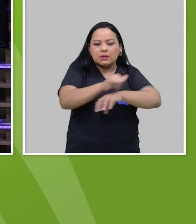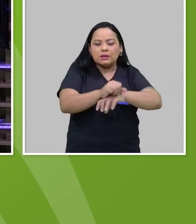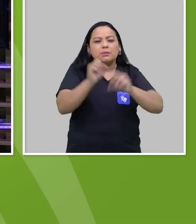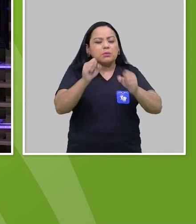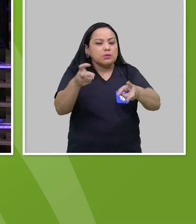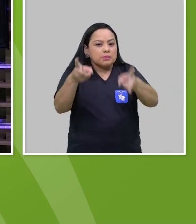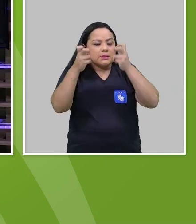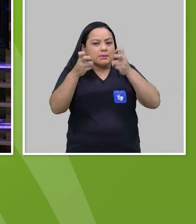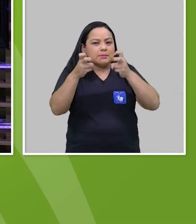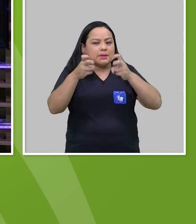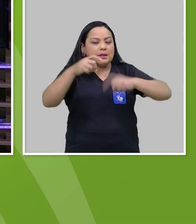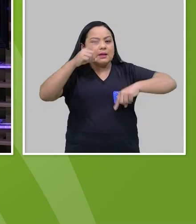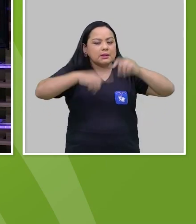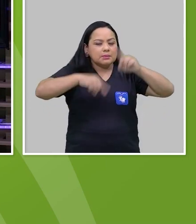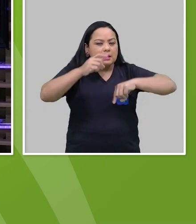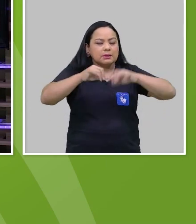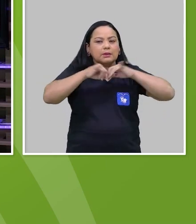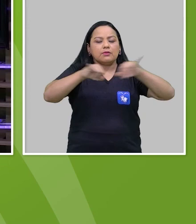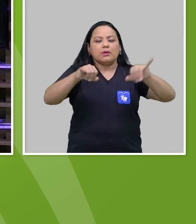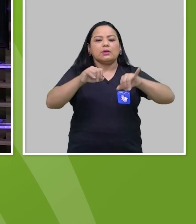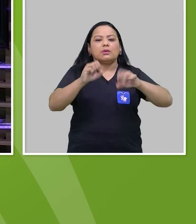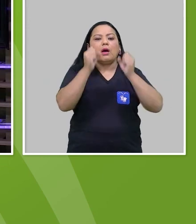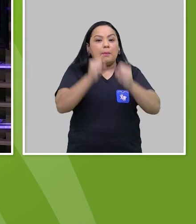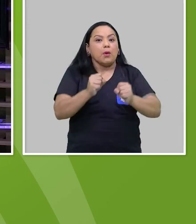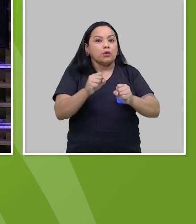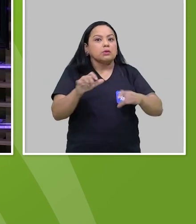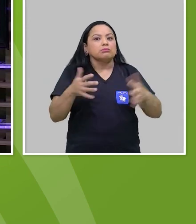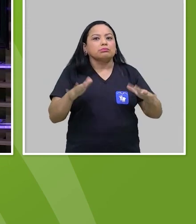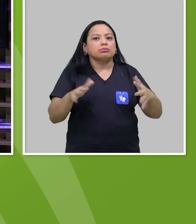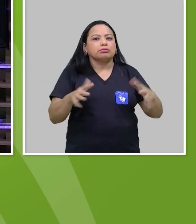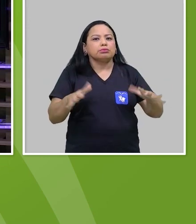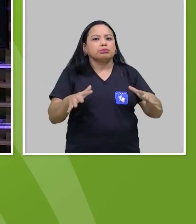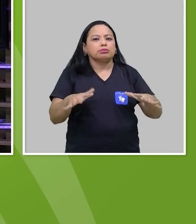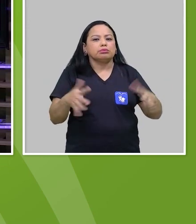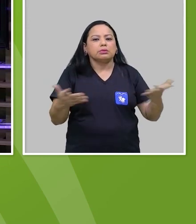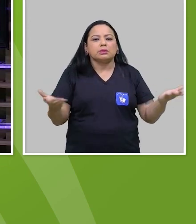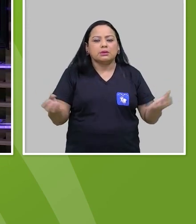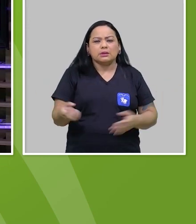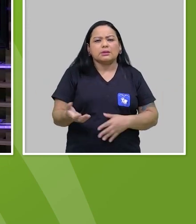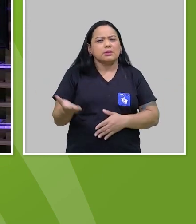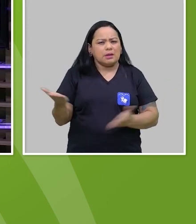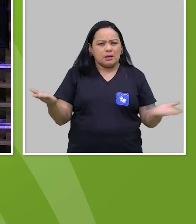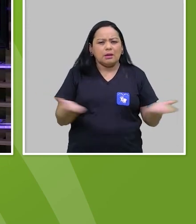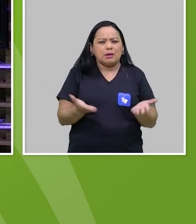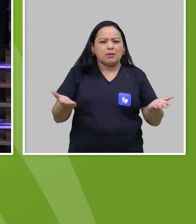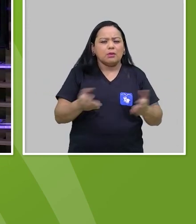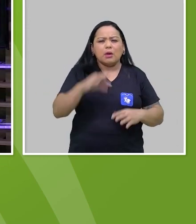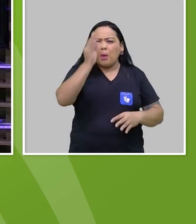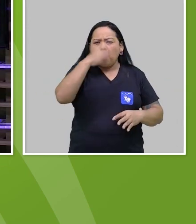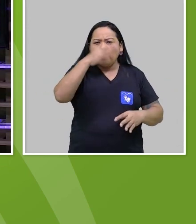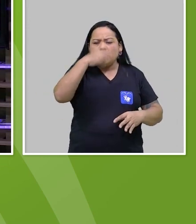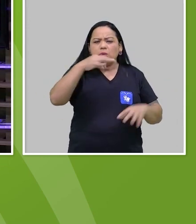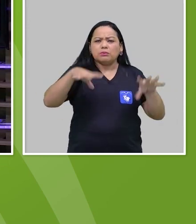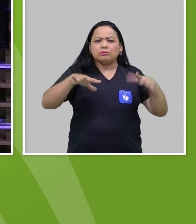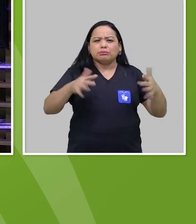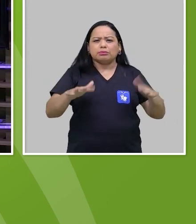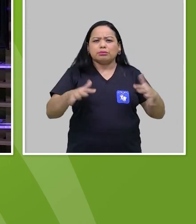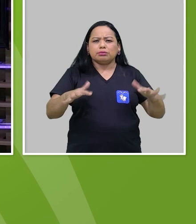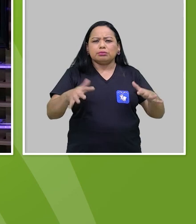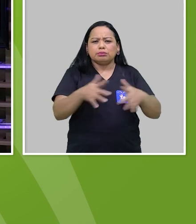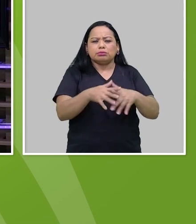dizem, opa, pode haver um terremoto. Recentemente, inclusive, teve terremoto no Peru, não é? Que conseguiu